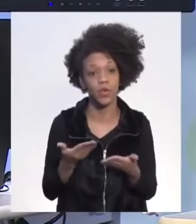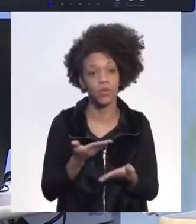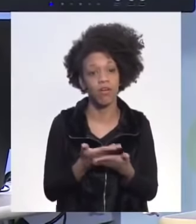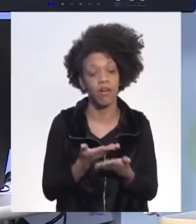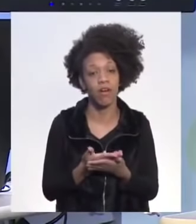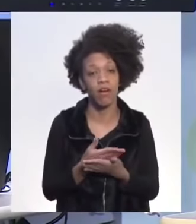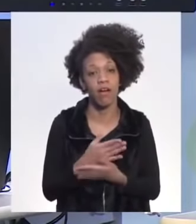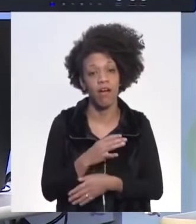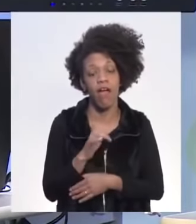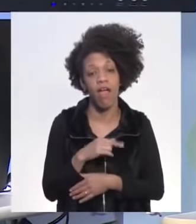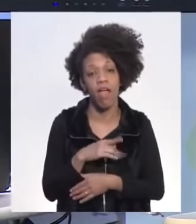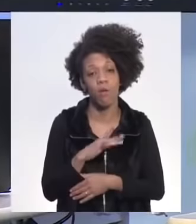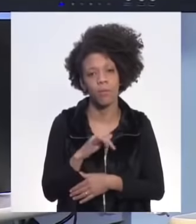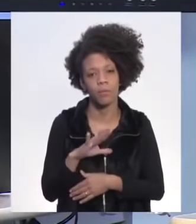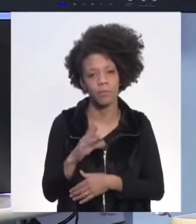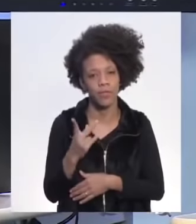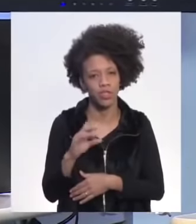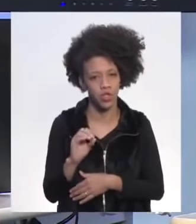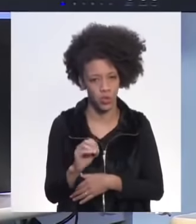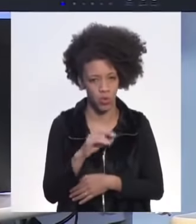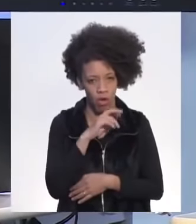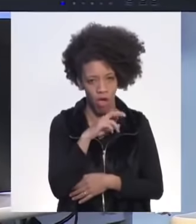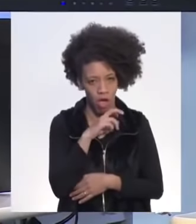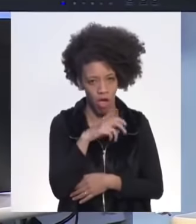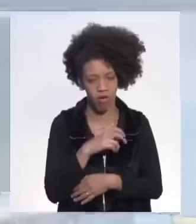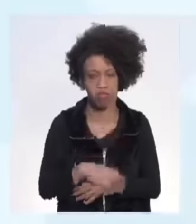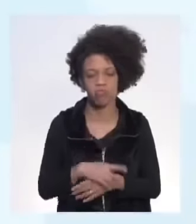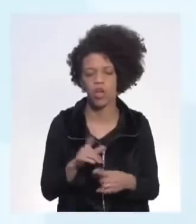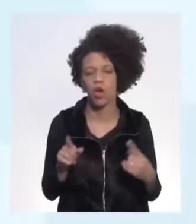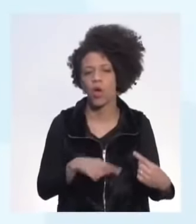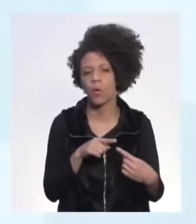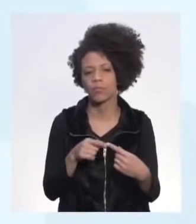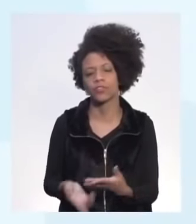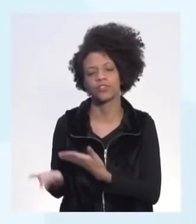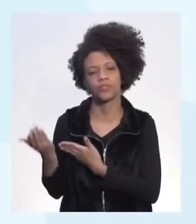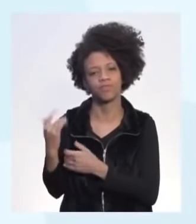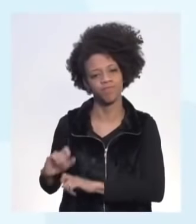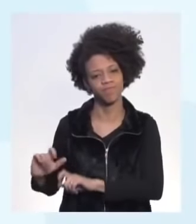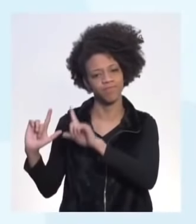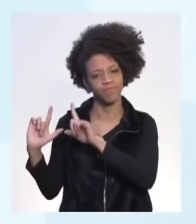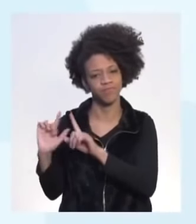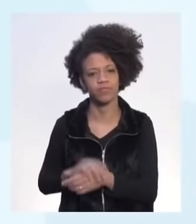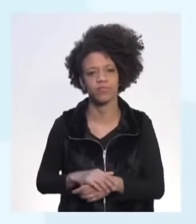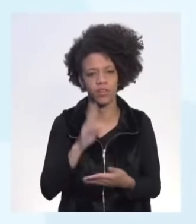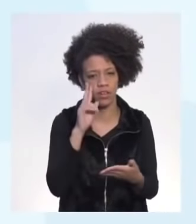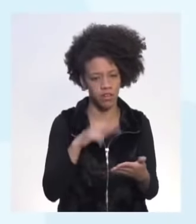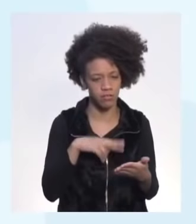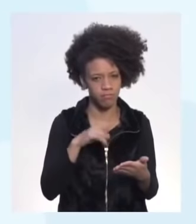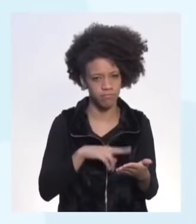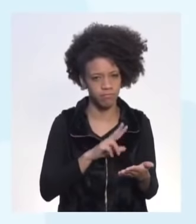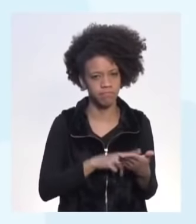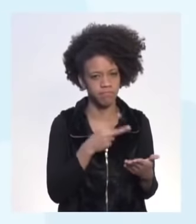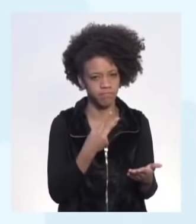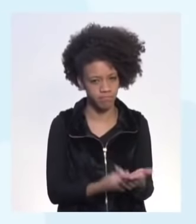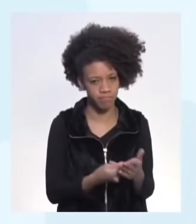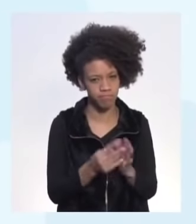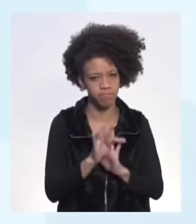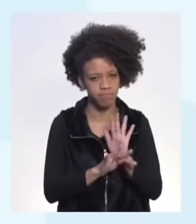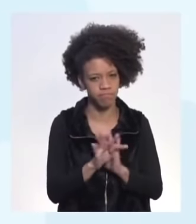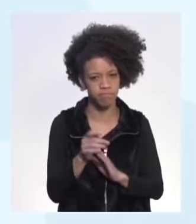é o bicho, é o título da nossa aula. Objetivos na tela aí pra vocês. Realizar leitura e análise do texto,